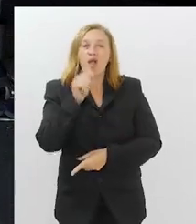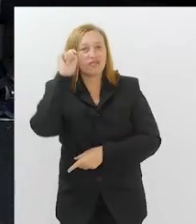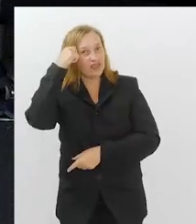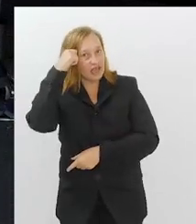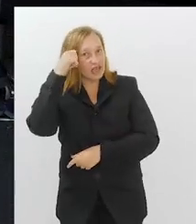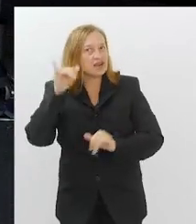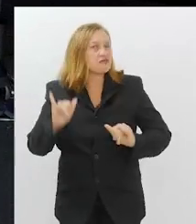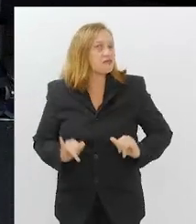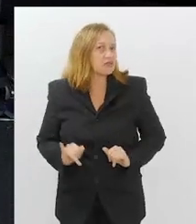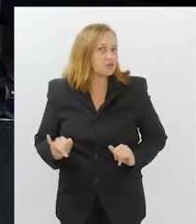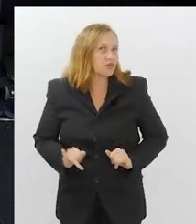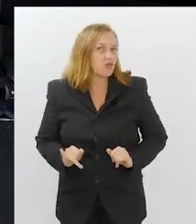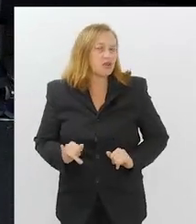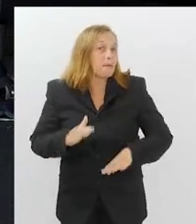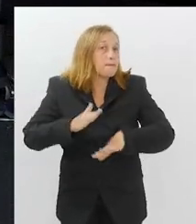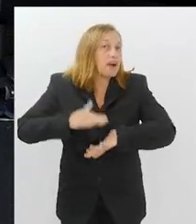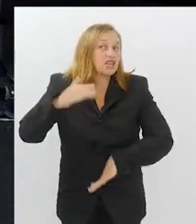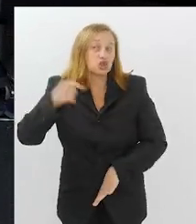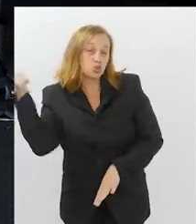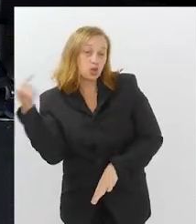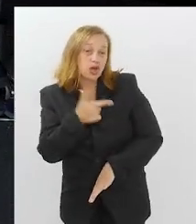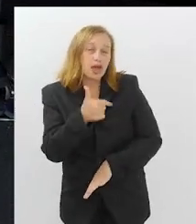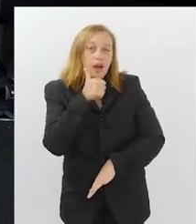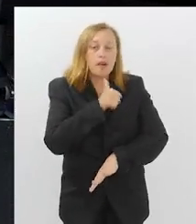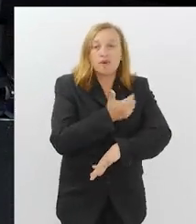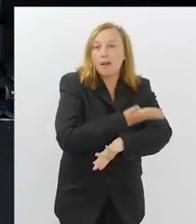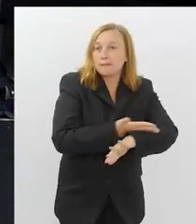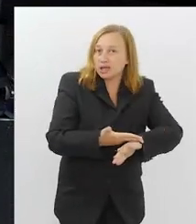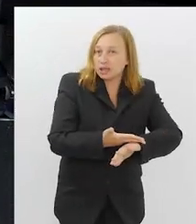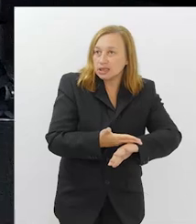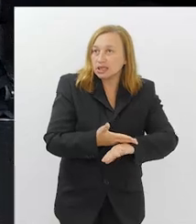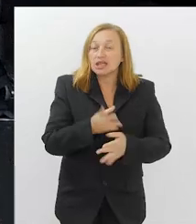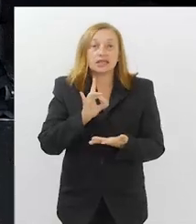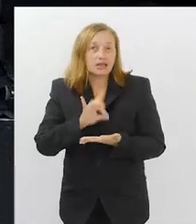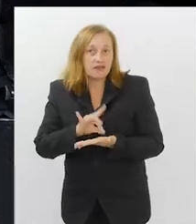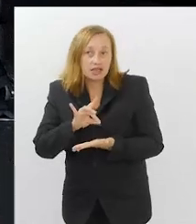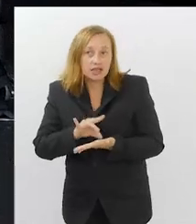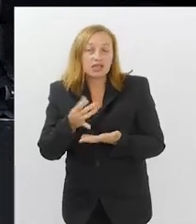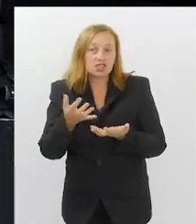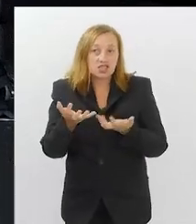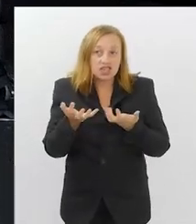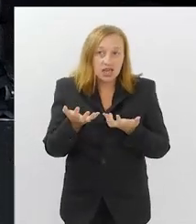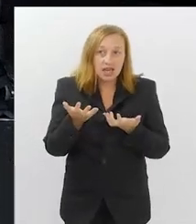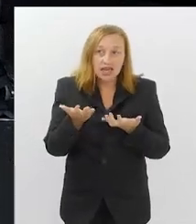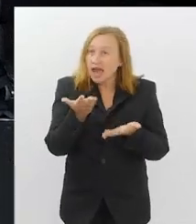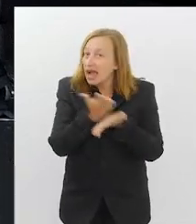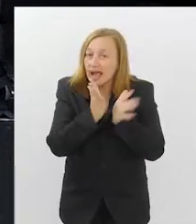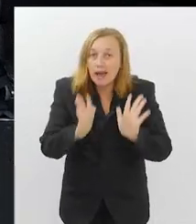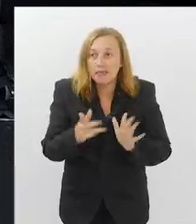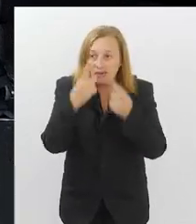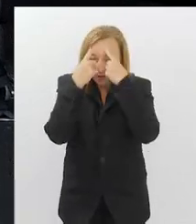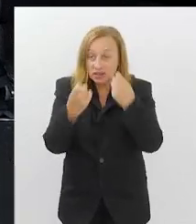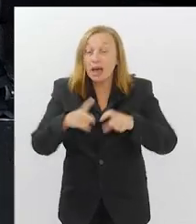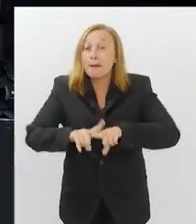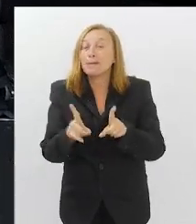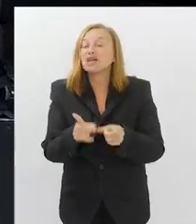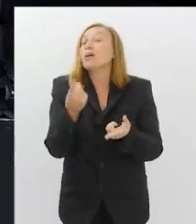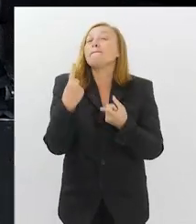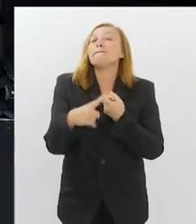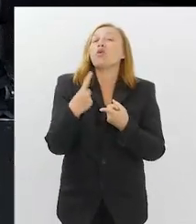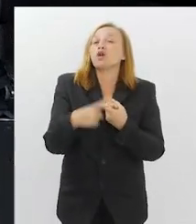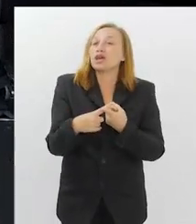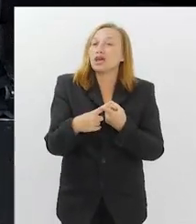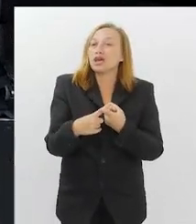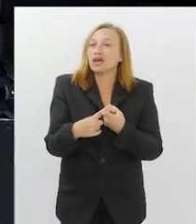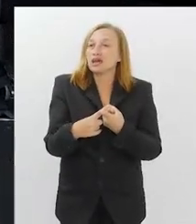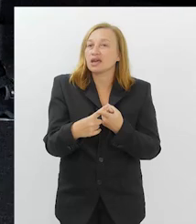mulher negra ela é mais vítima do que a mulher branca? Na verdade, a gente quer que a violência desapareça. Mas por que